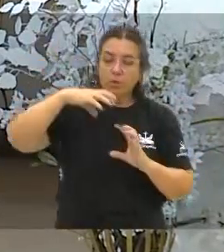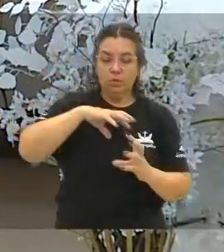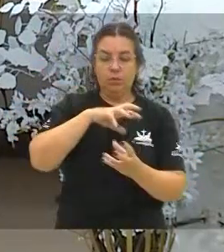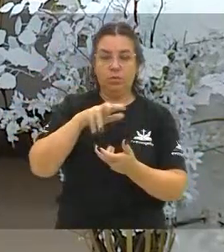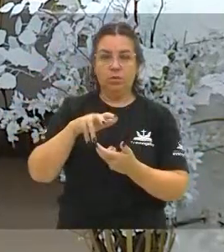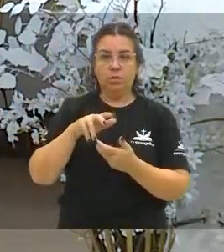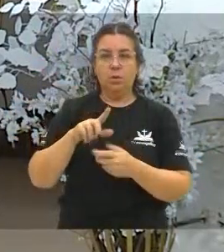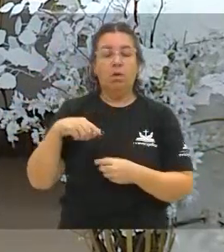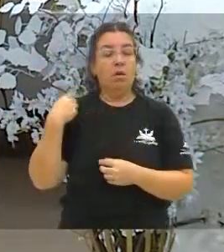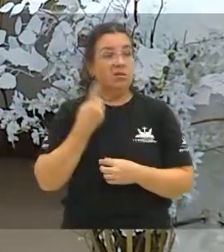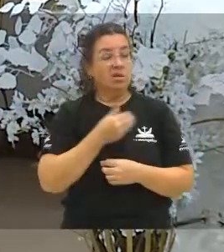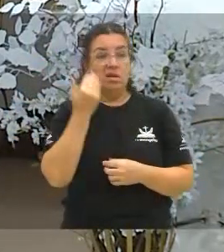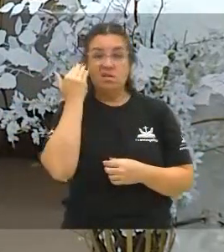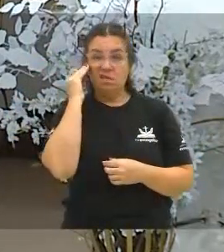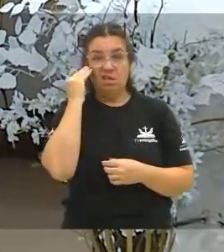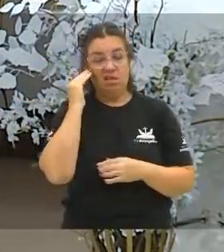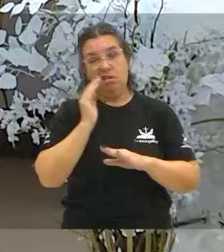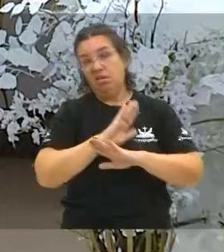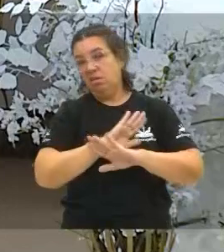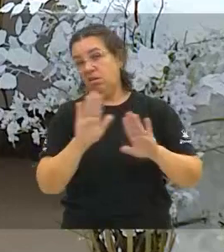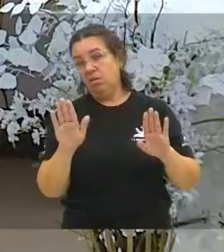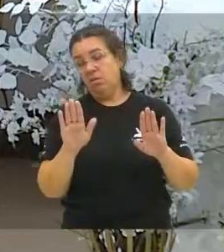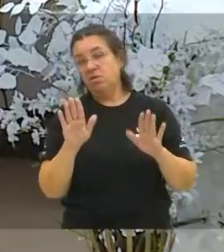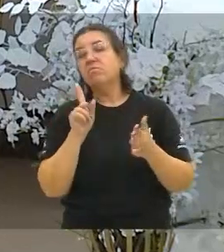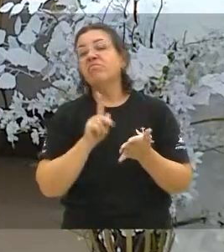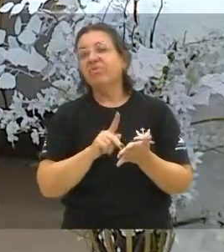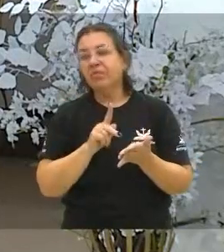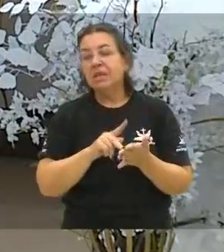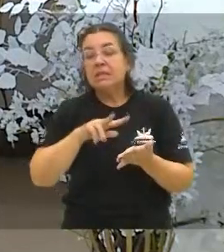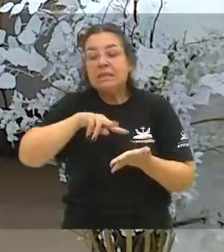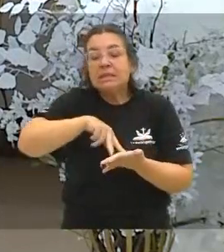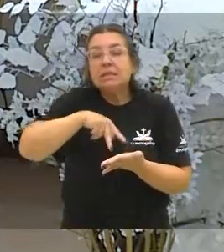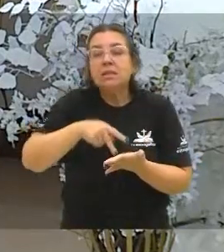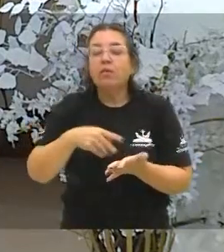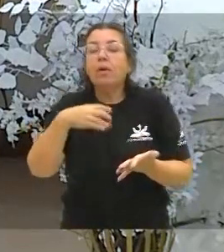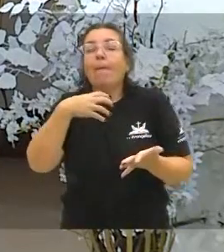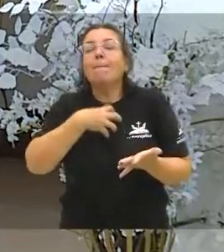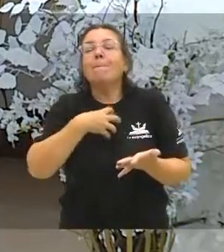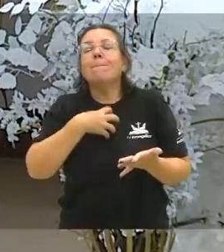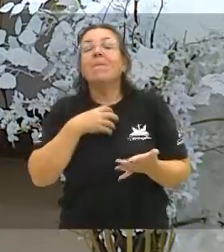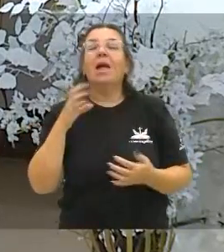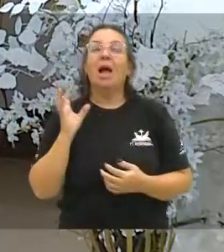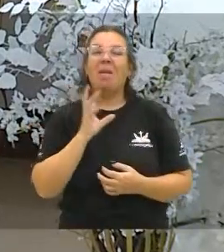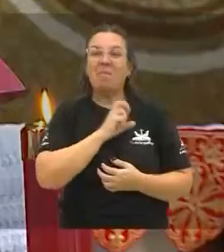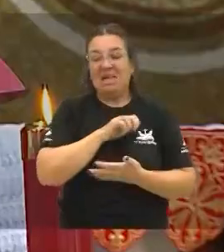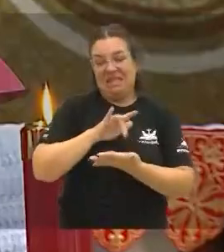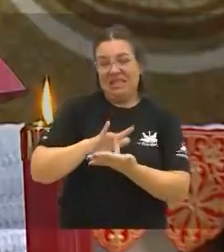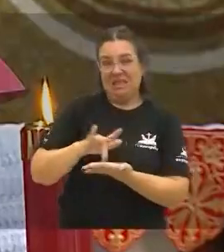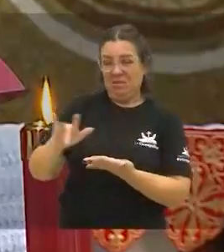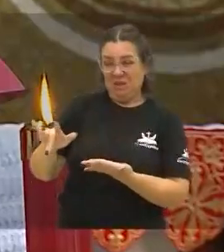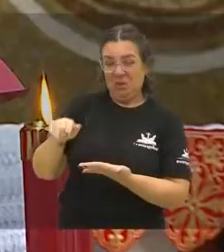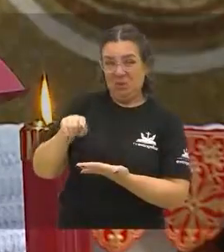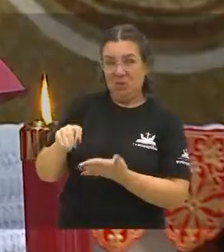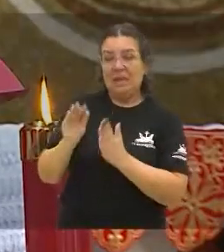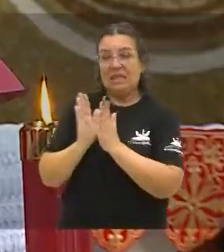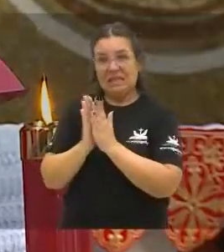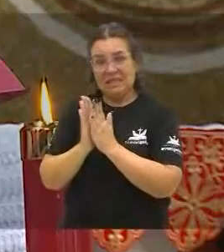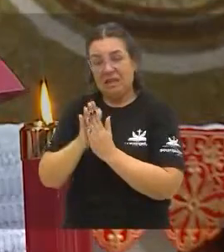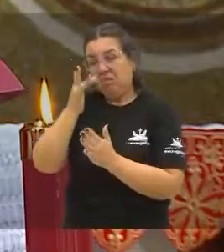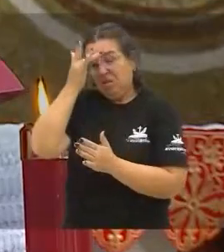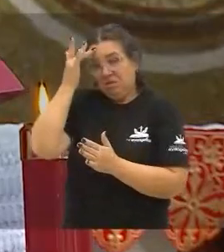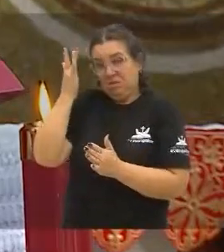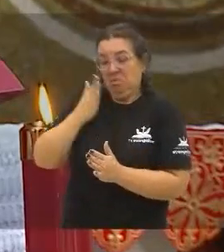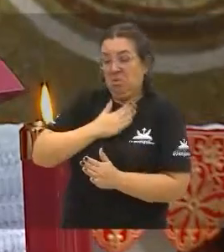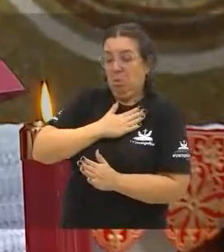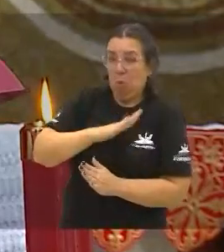faz compreender o verdadeiro sentido do amar o inimigo, rezar por aqueles que